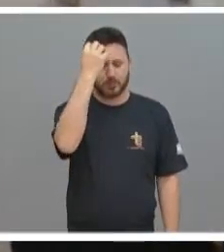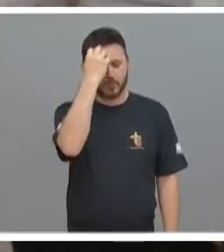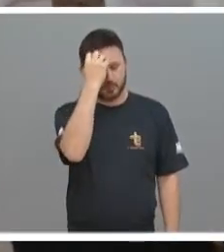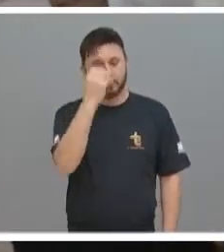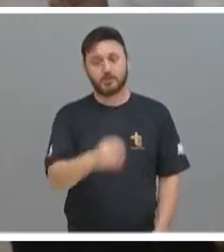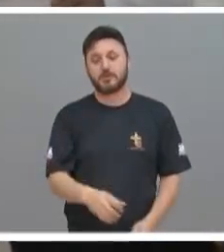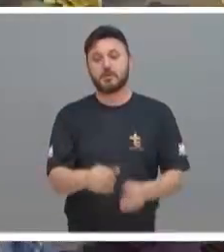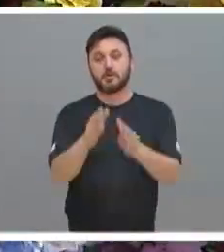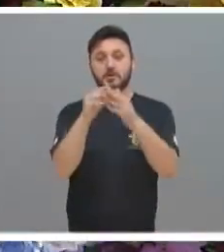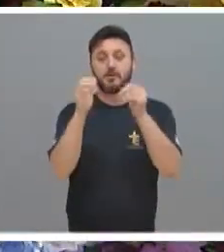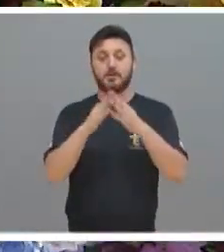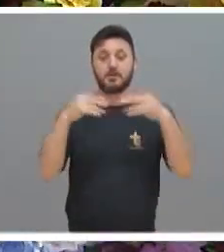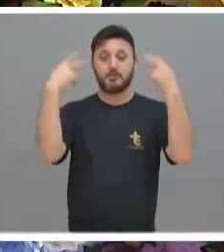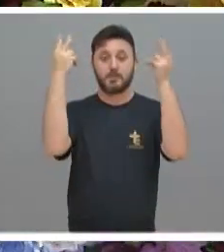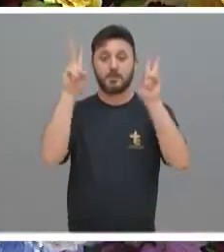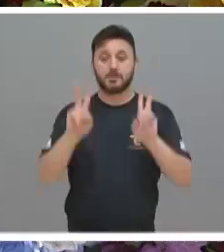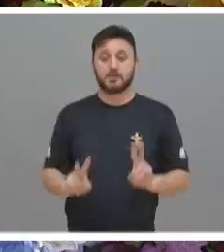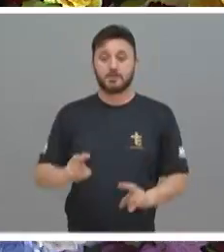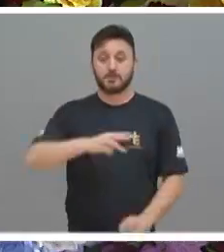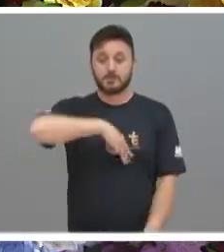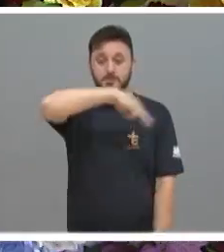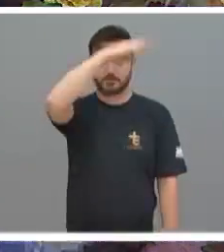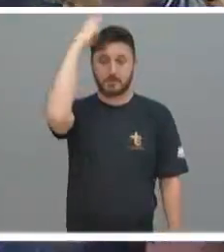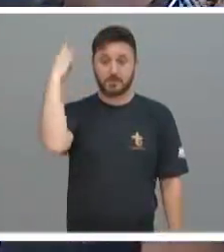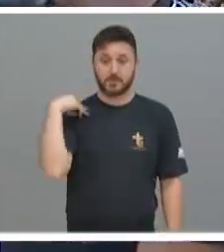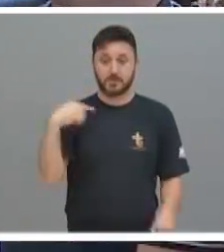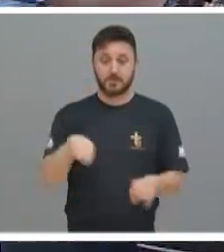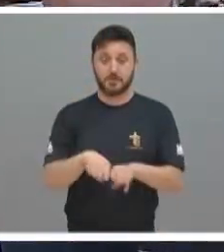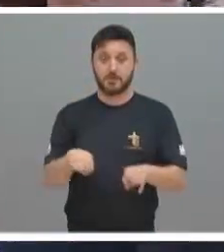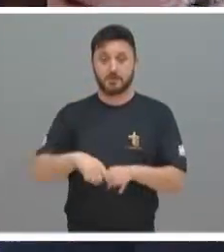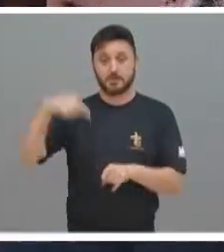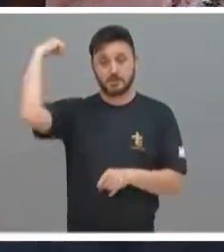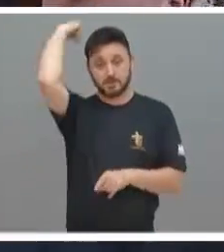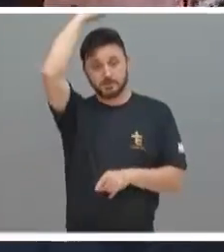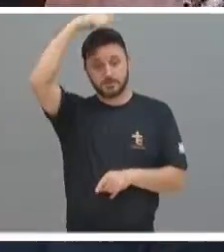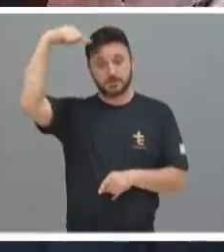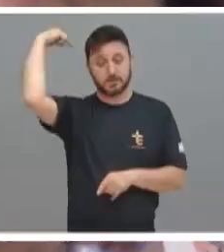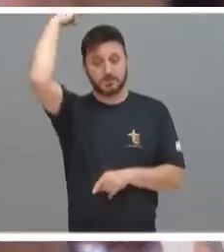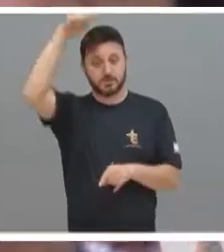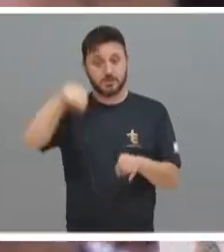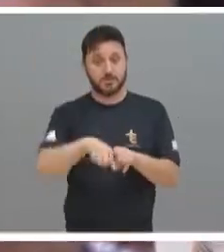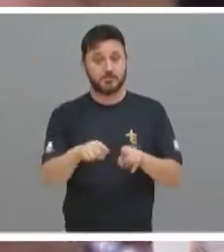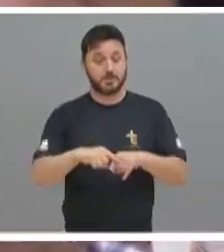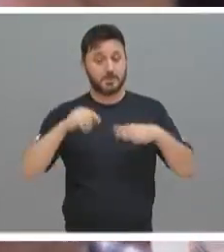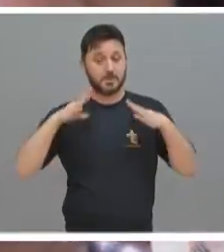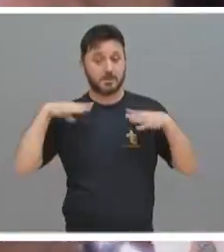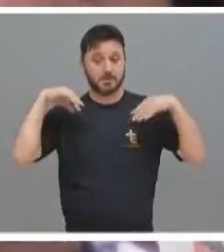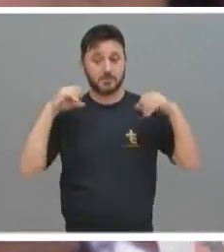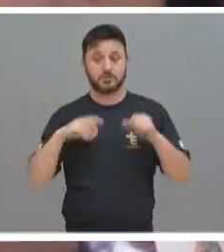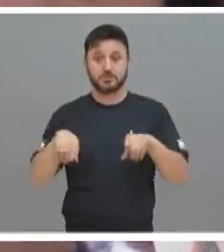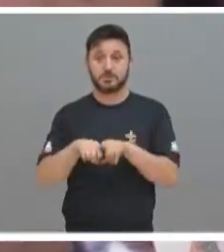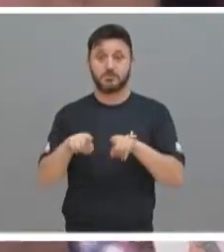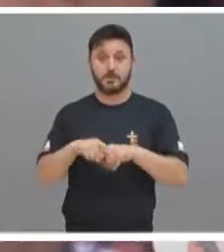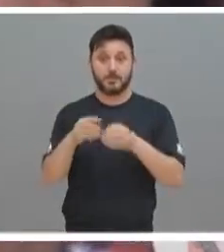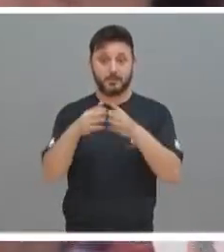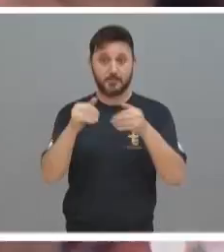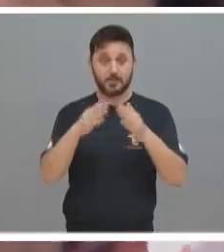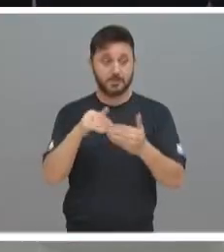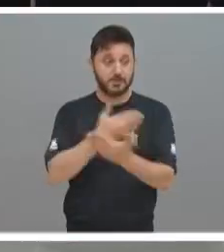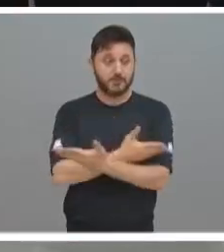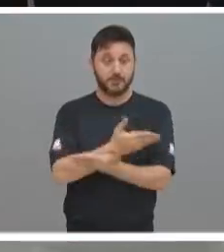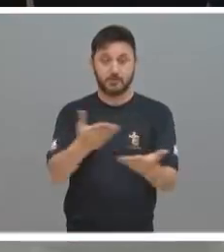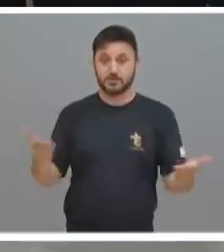tão grande culpa, e peço à Virgem Maria, aos anjos e santos e a